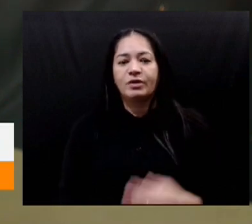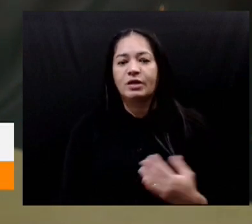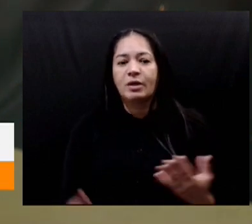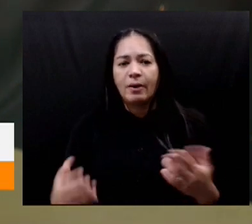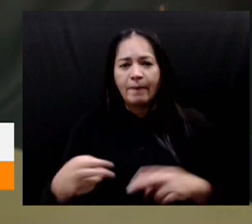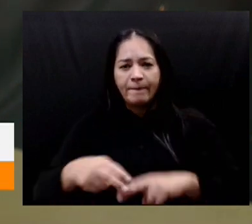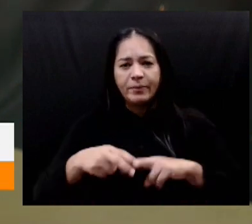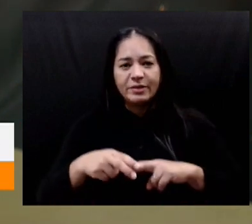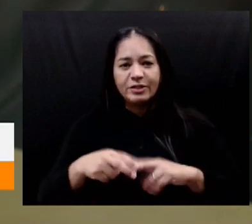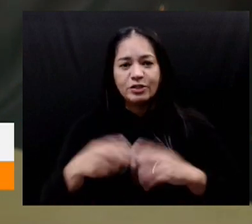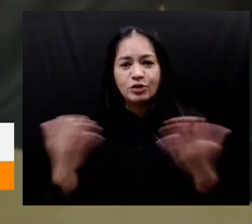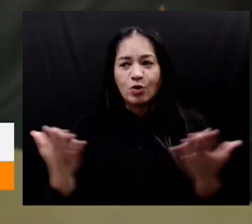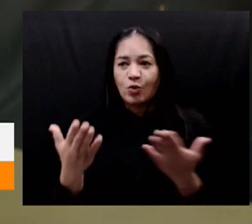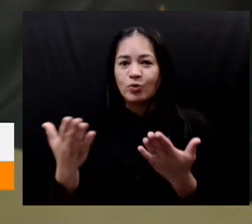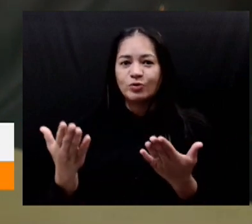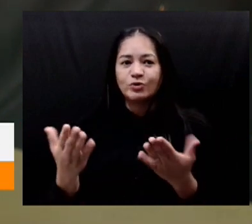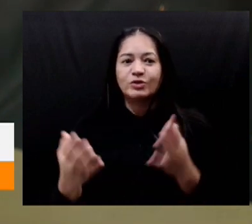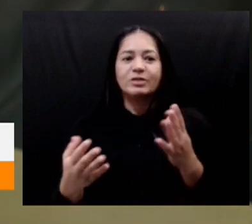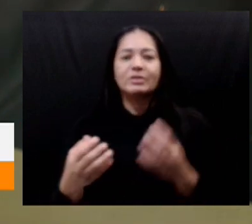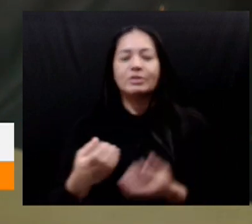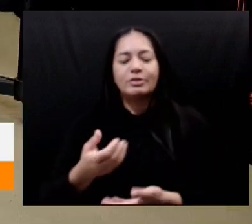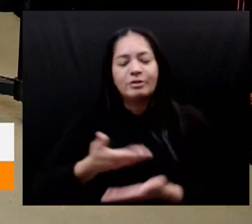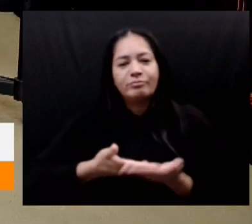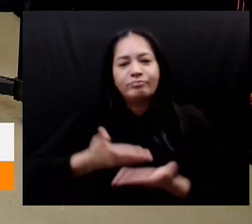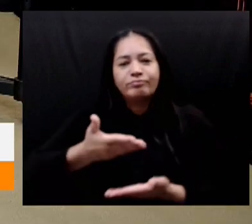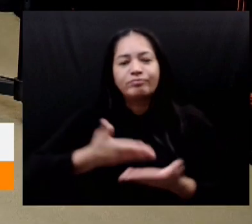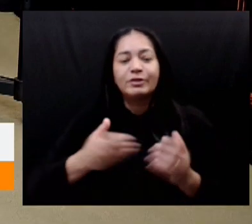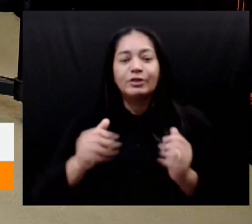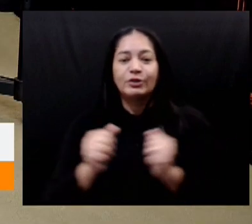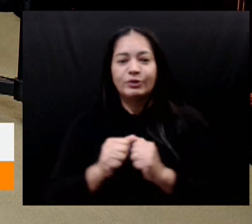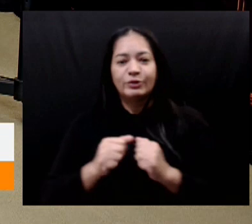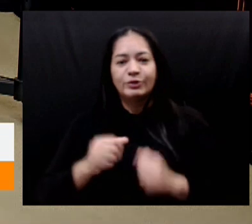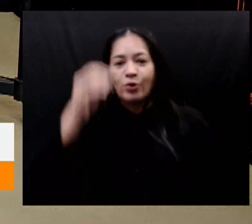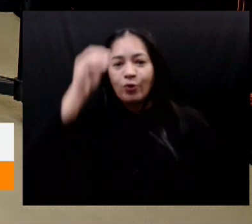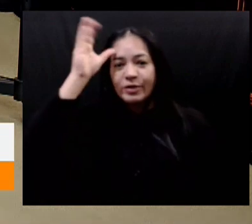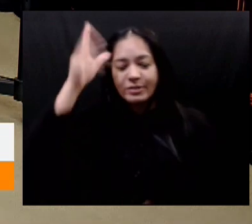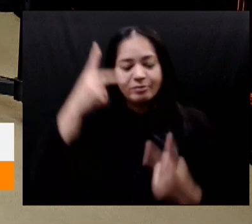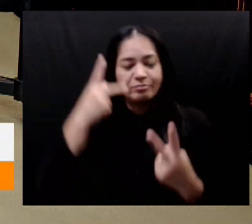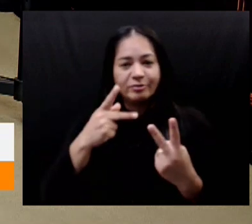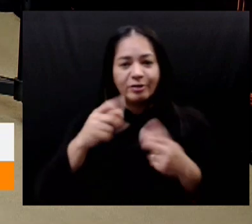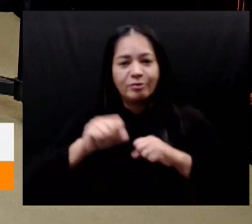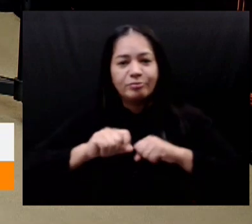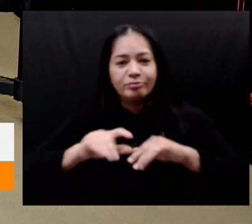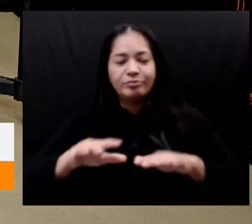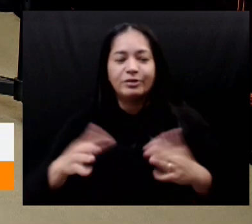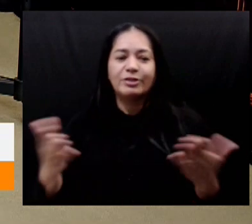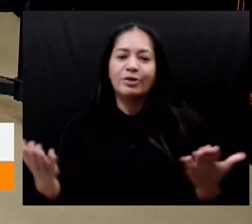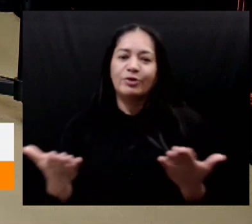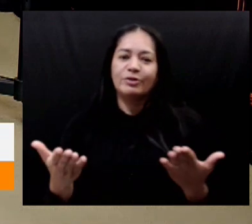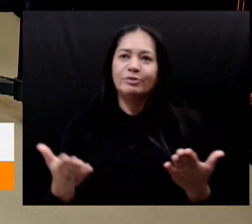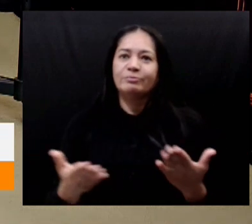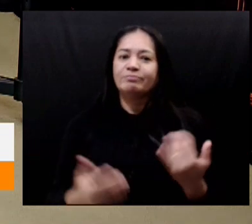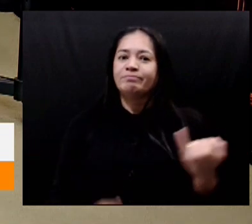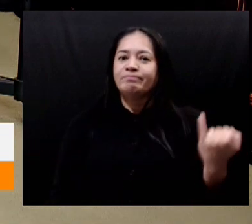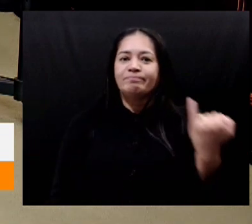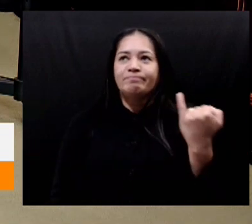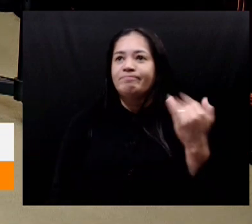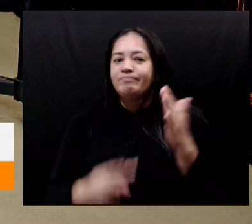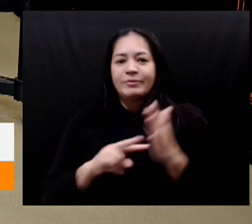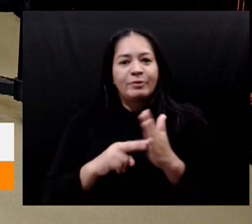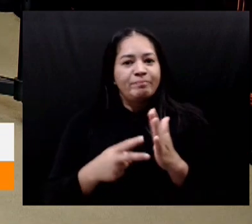vir compartilhar com a gente esse conhecimento. E para nós isso é algo muito significativo. E se a gente